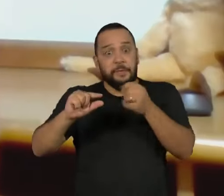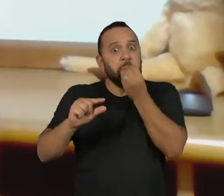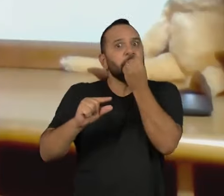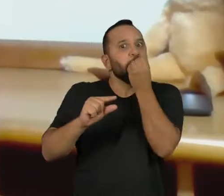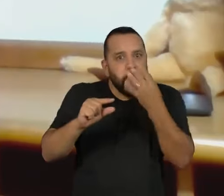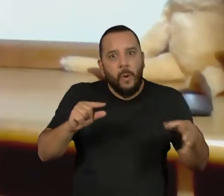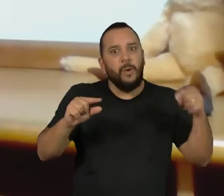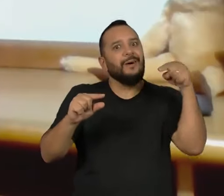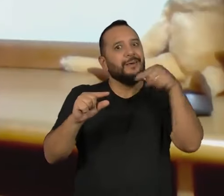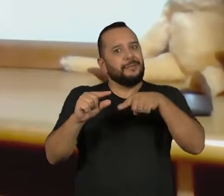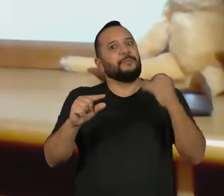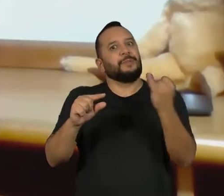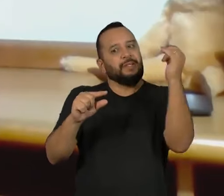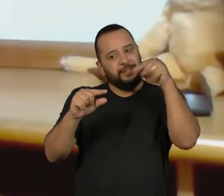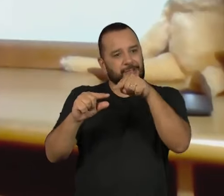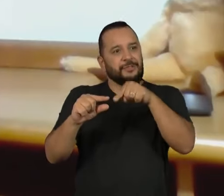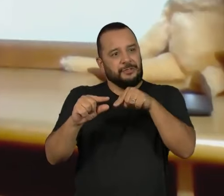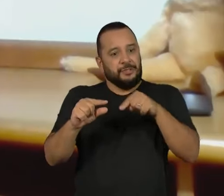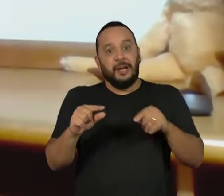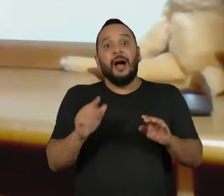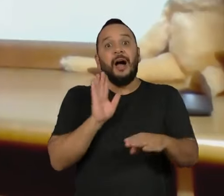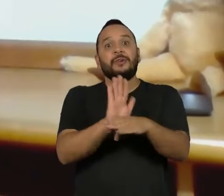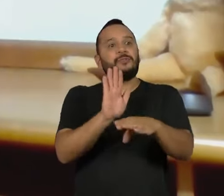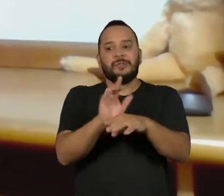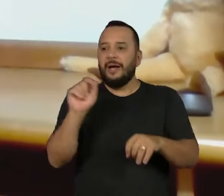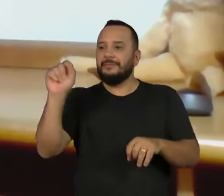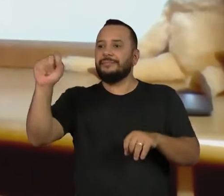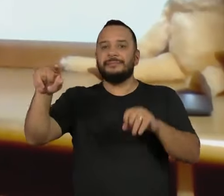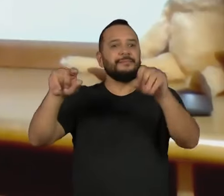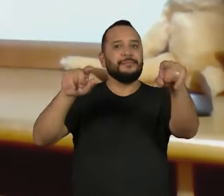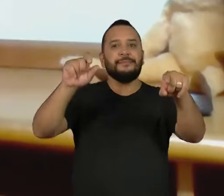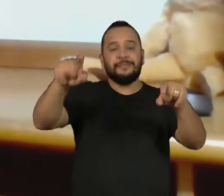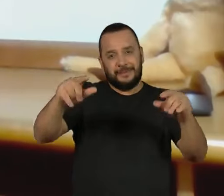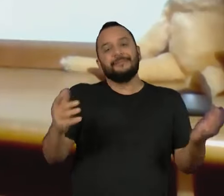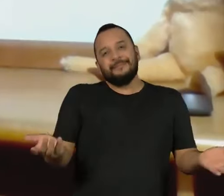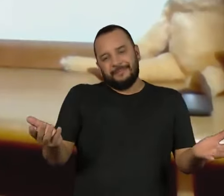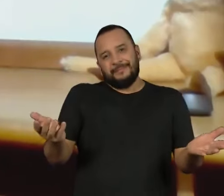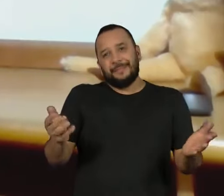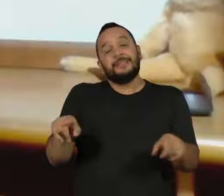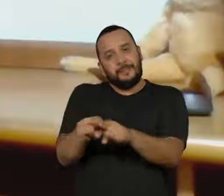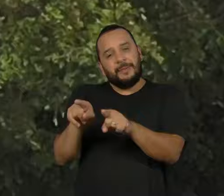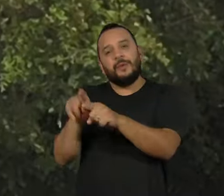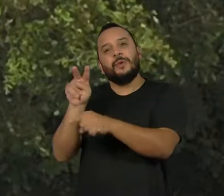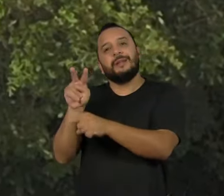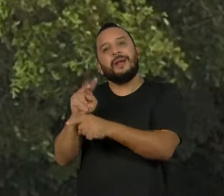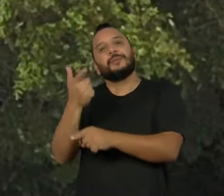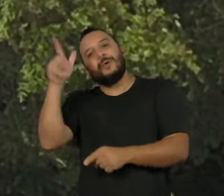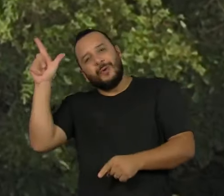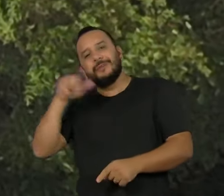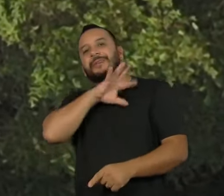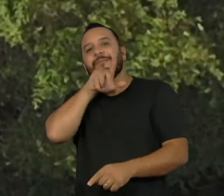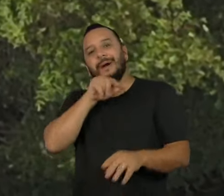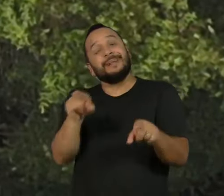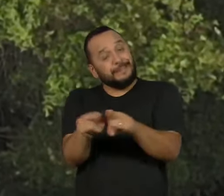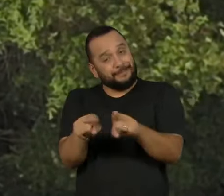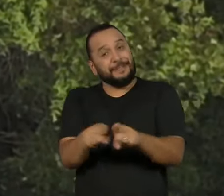nossa prioridade para tentar ajudar a manter os outros animais menores que habitam essa floresta também.